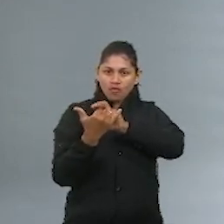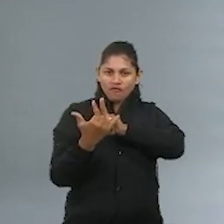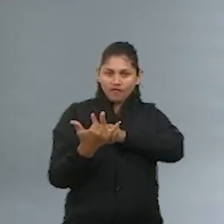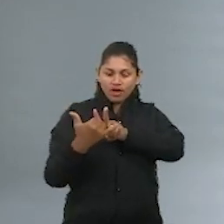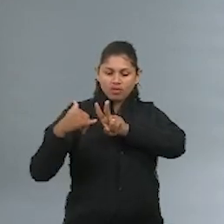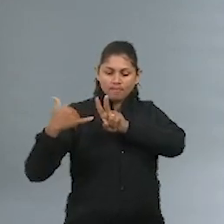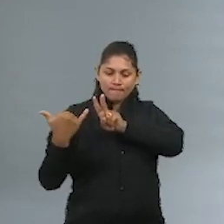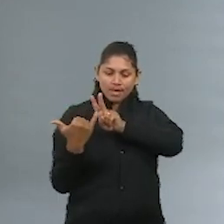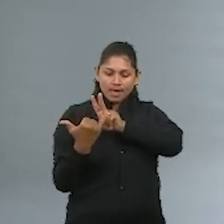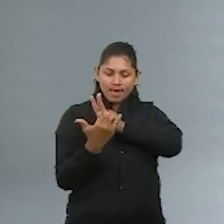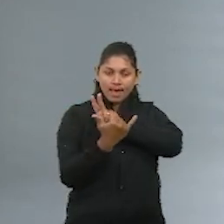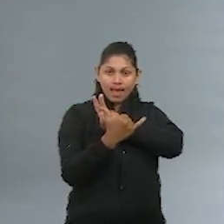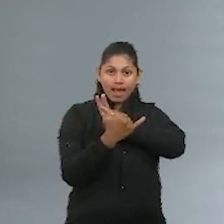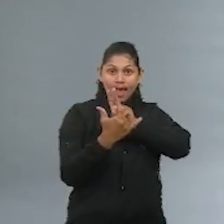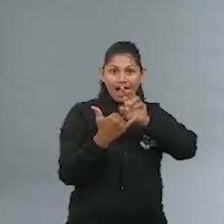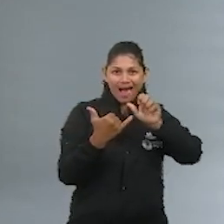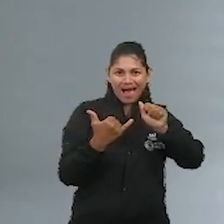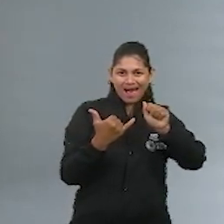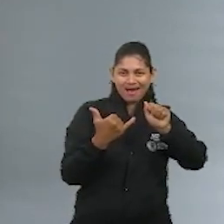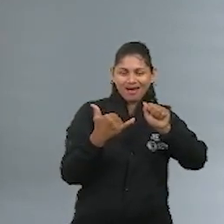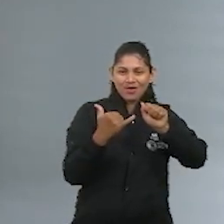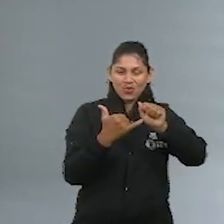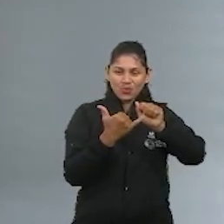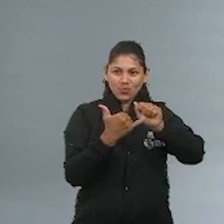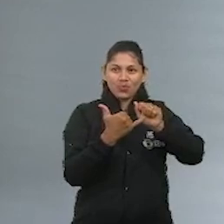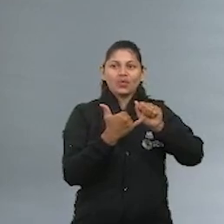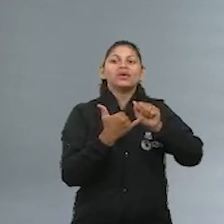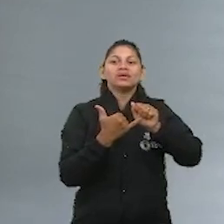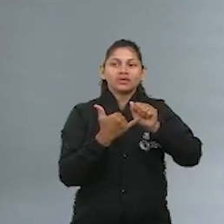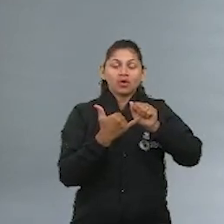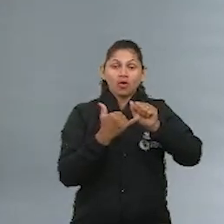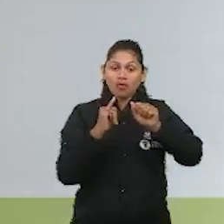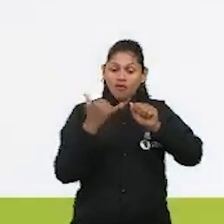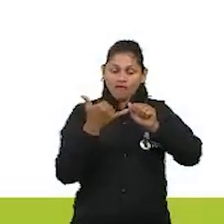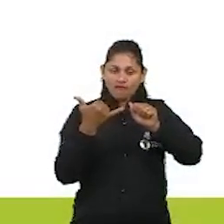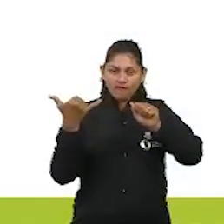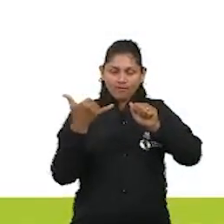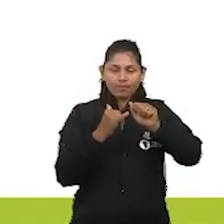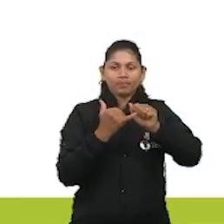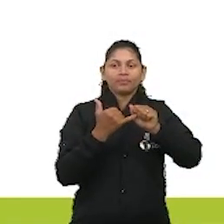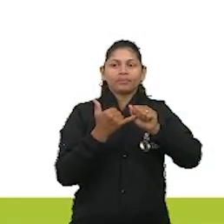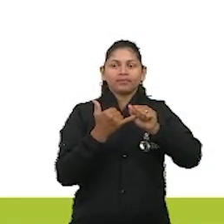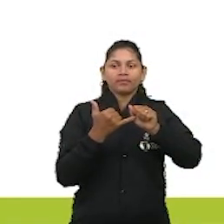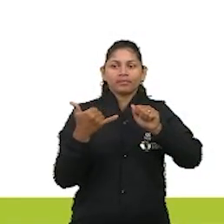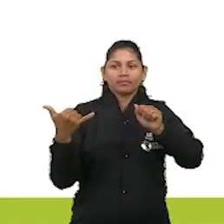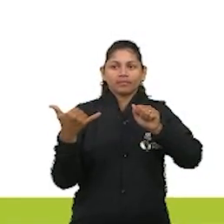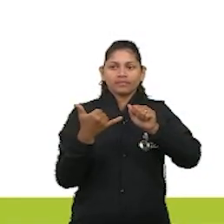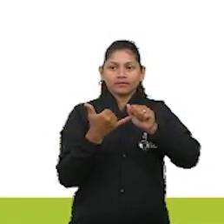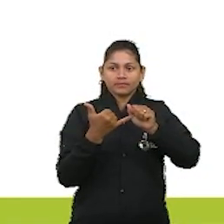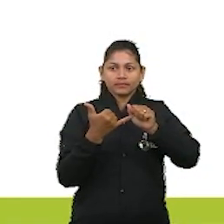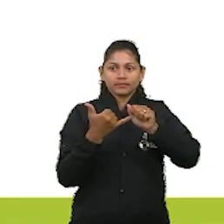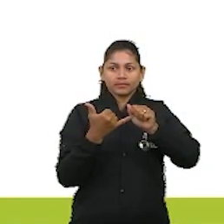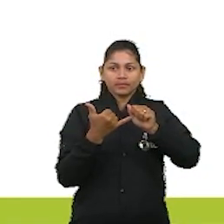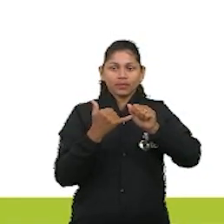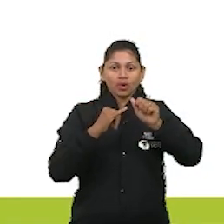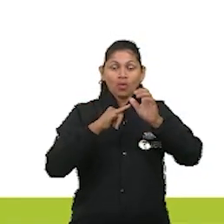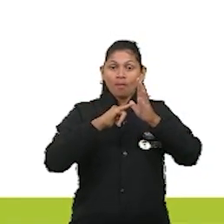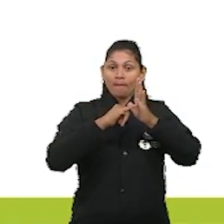A passando pelo ponto A. Vai seguindo aqui a seta. Aí, ele se depara com